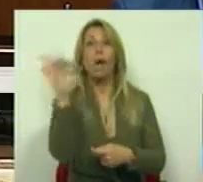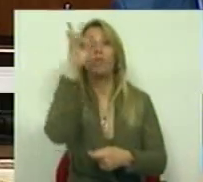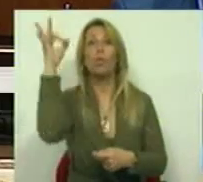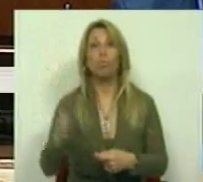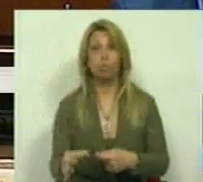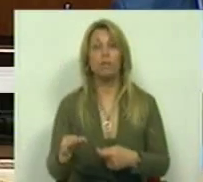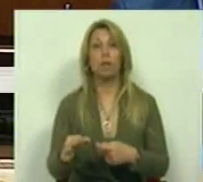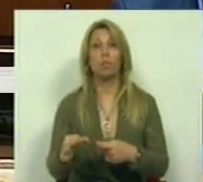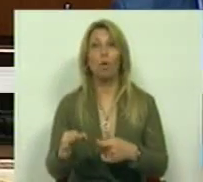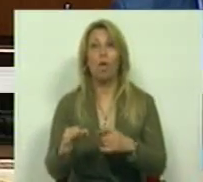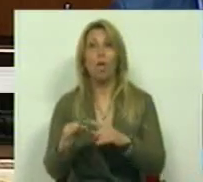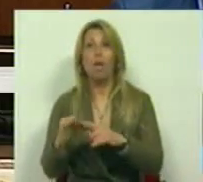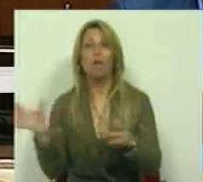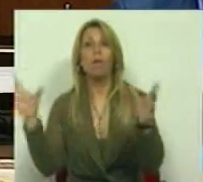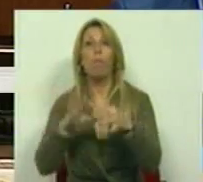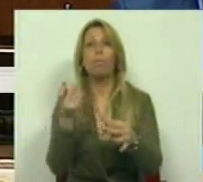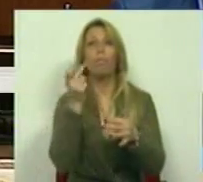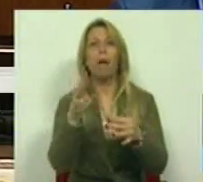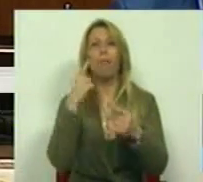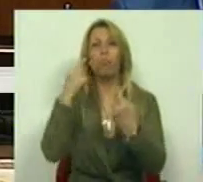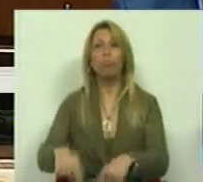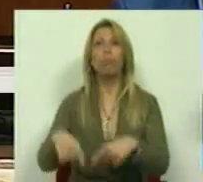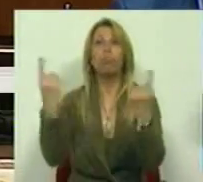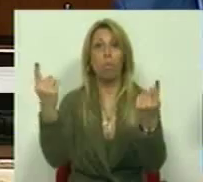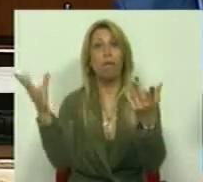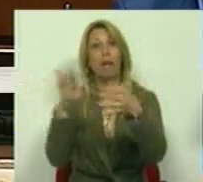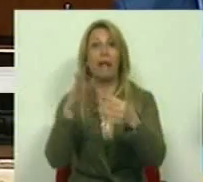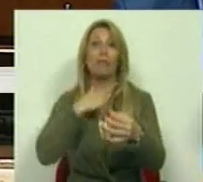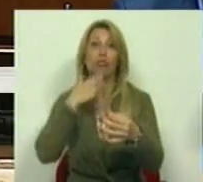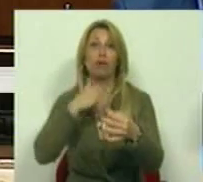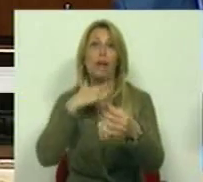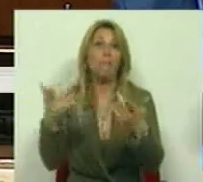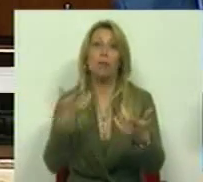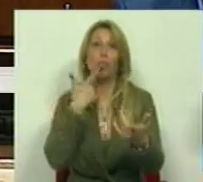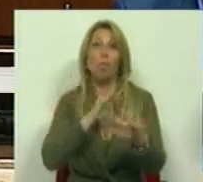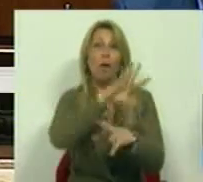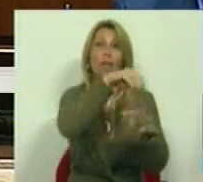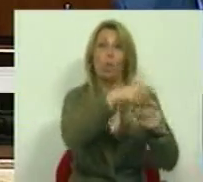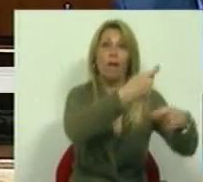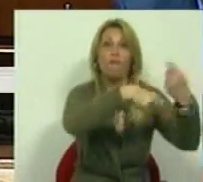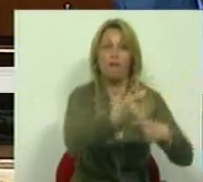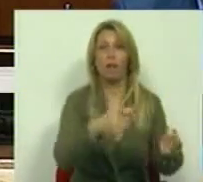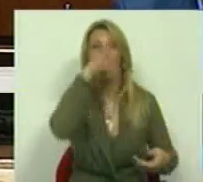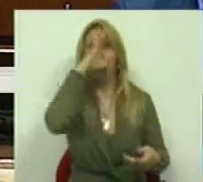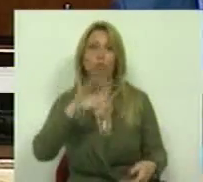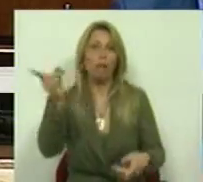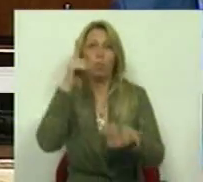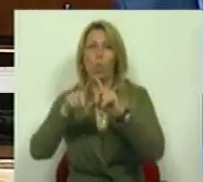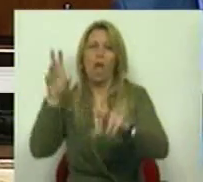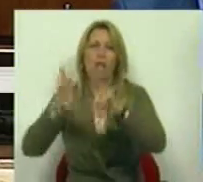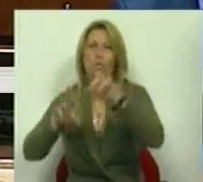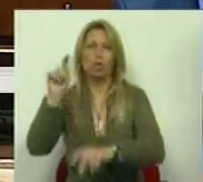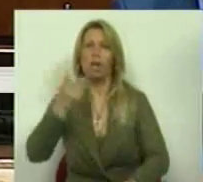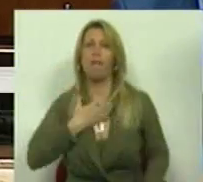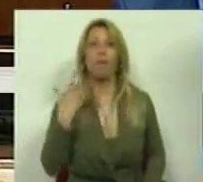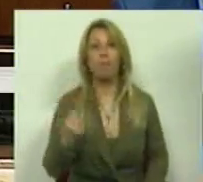parte pública a um empréstimo, como o Sr. Deputado sabe, e que, portanto, não puderam ser incluídas nesta venda. O Estado não é acionista da EDP.